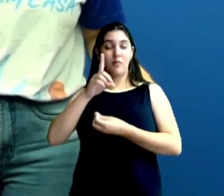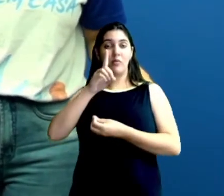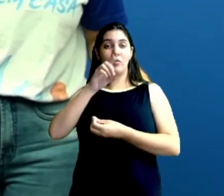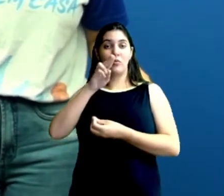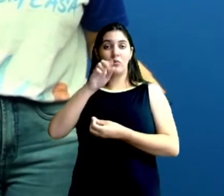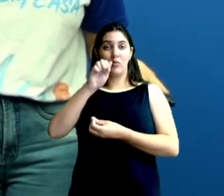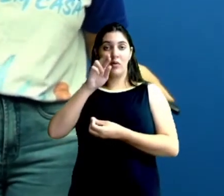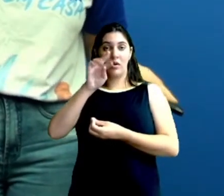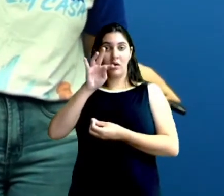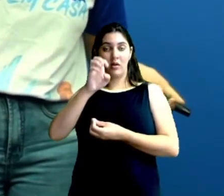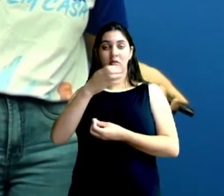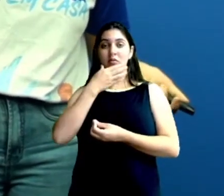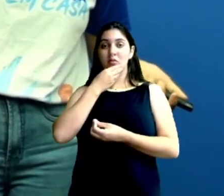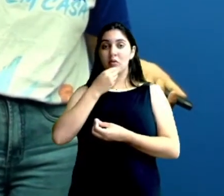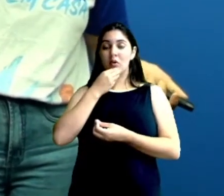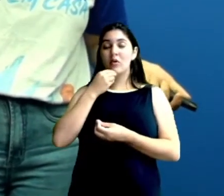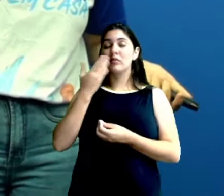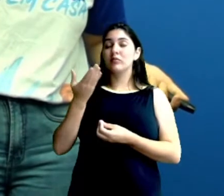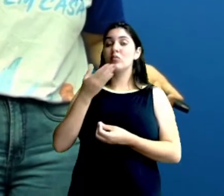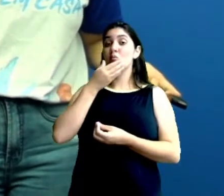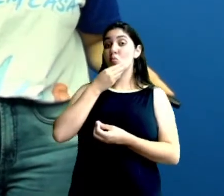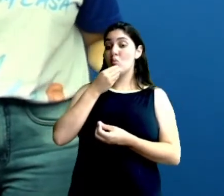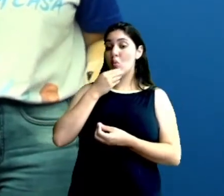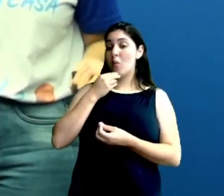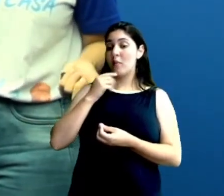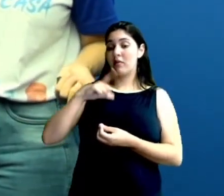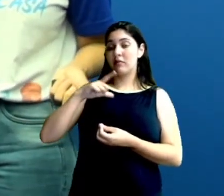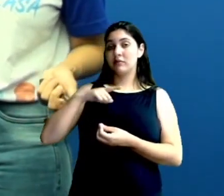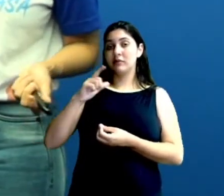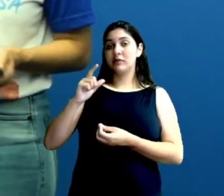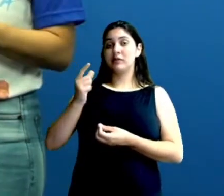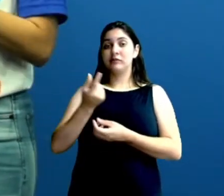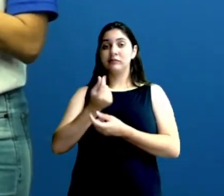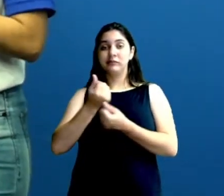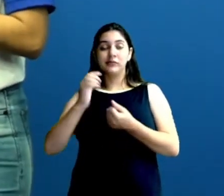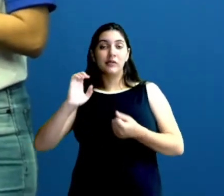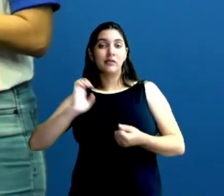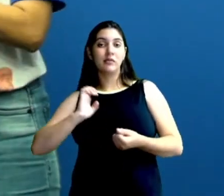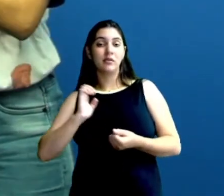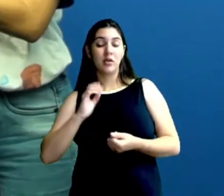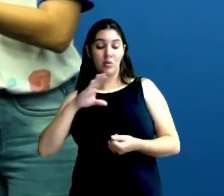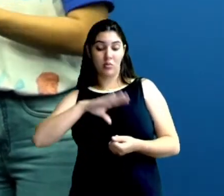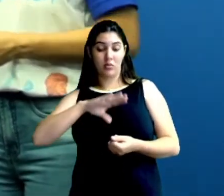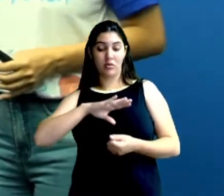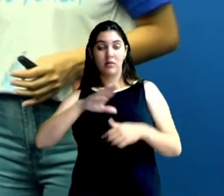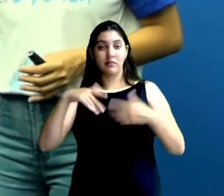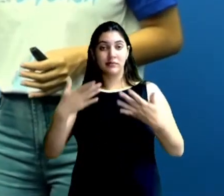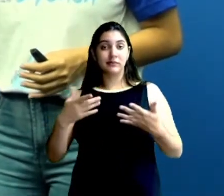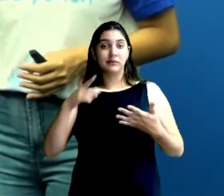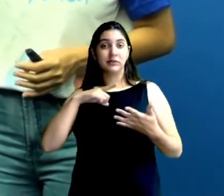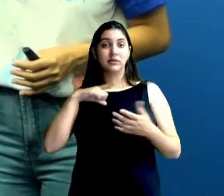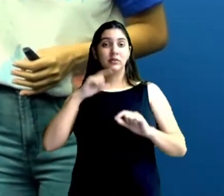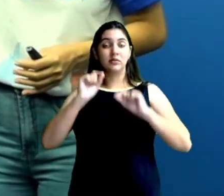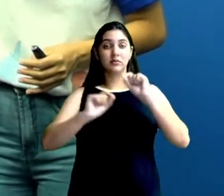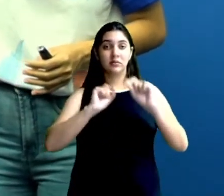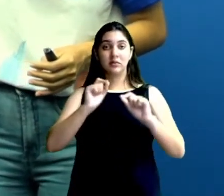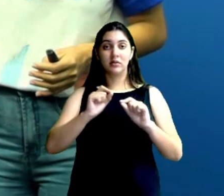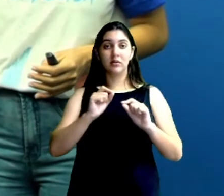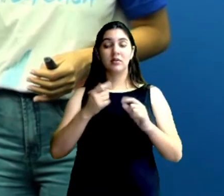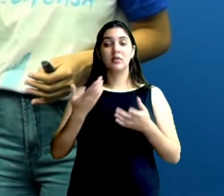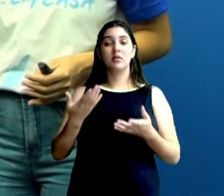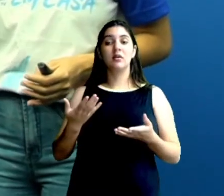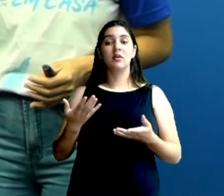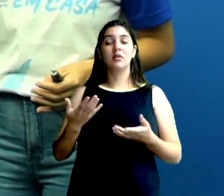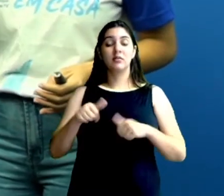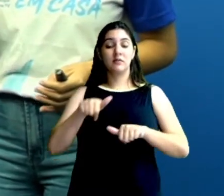Duarte Coelho, que é um fidalgo, ou seja, um homem de posses português, e que vem aqui e vai montar